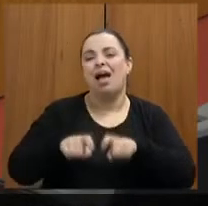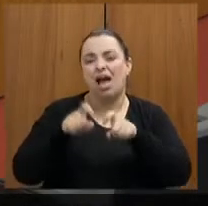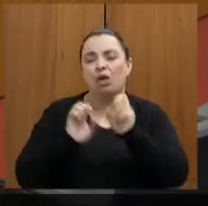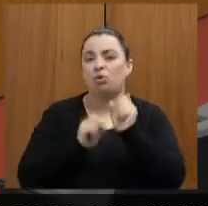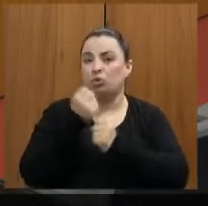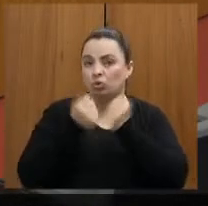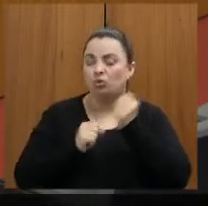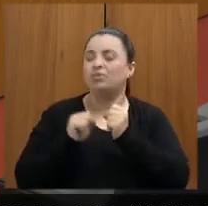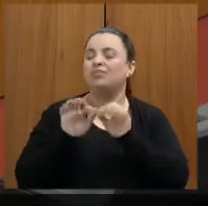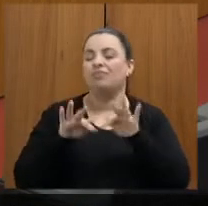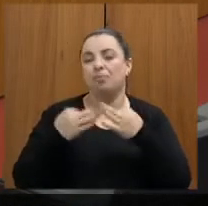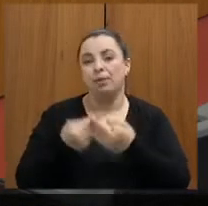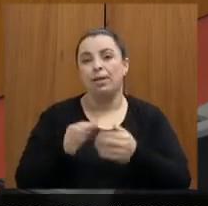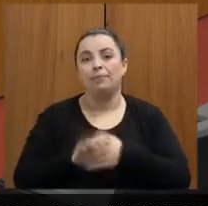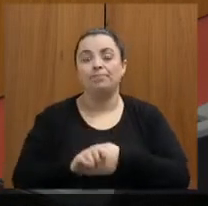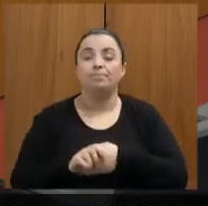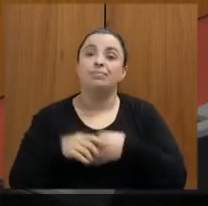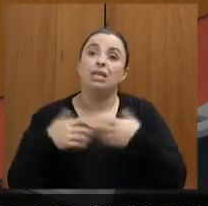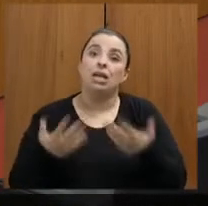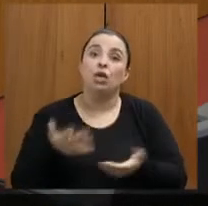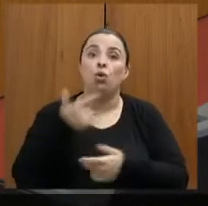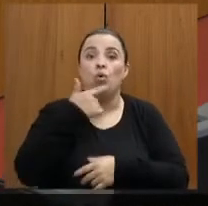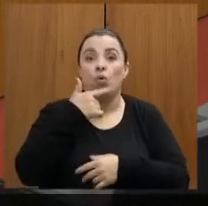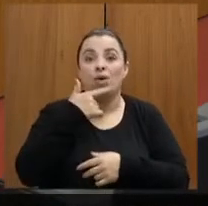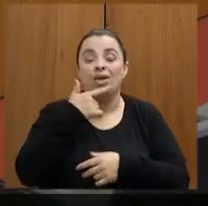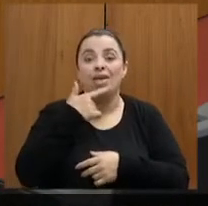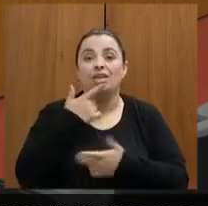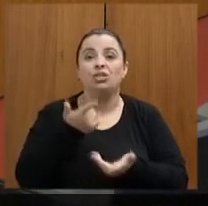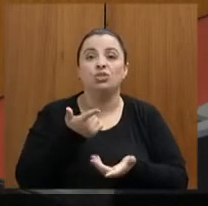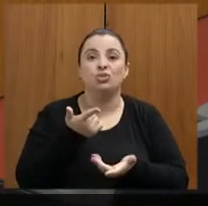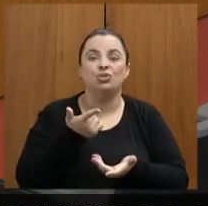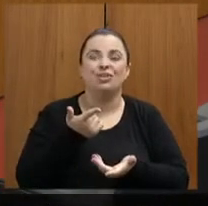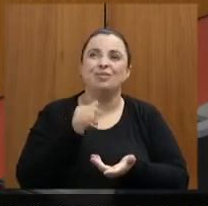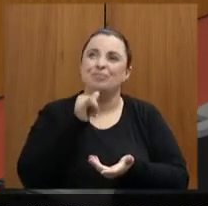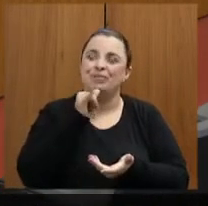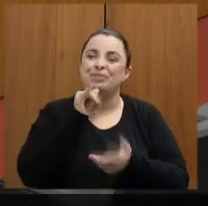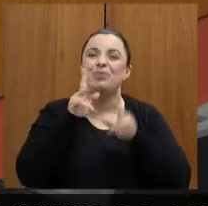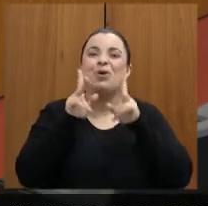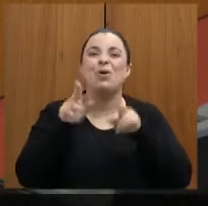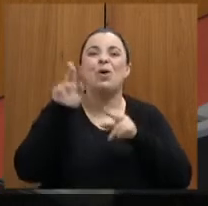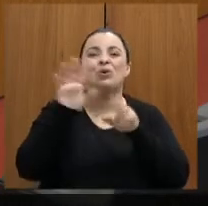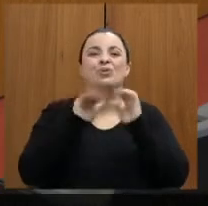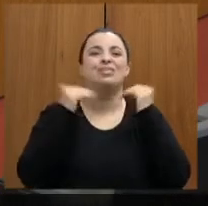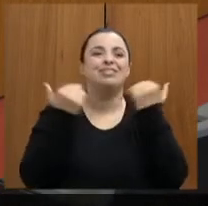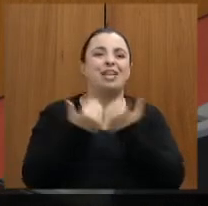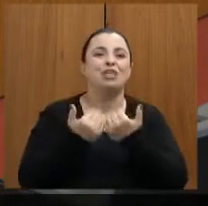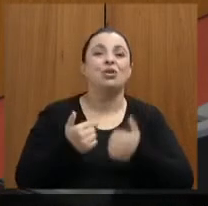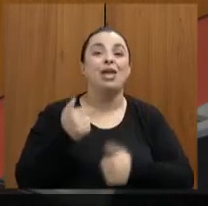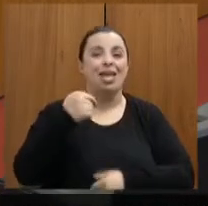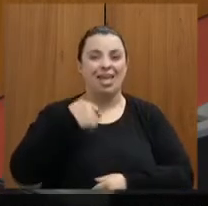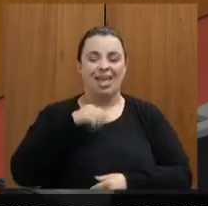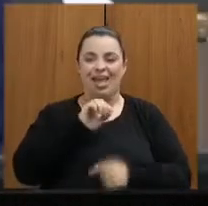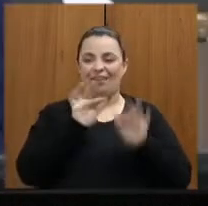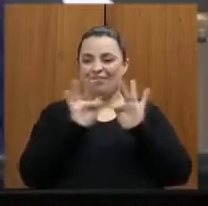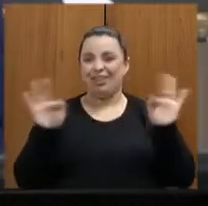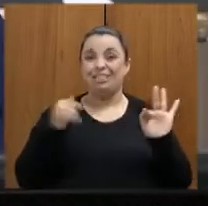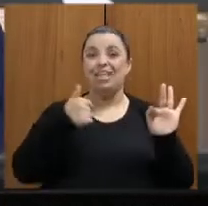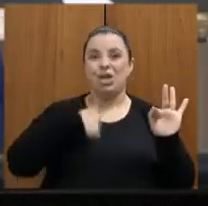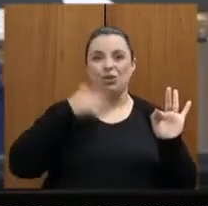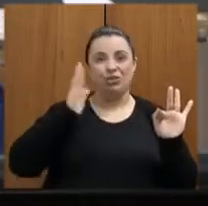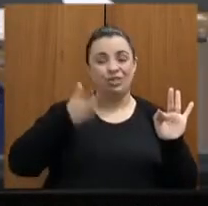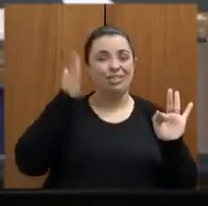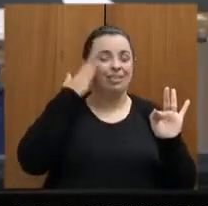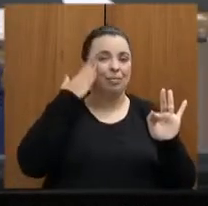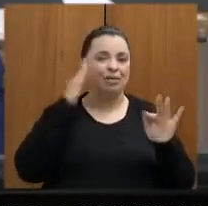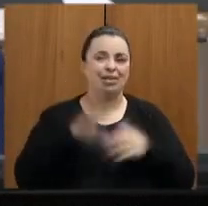queijo é aquela faixa que fica lá que eles põem no estádio eu já sabia né porque porque é um trabalho que tem muitos